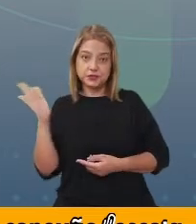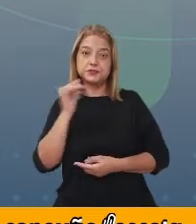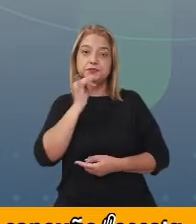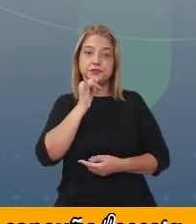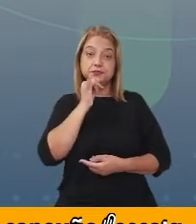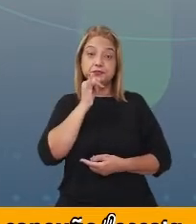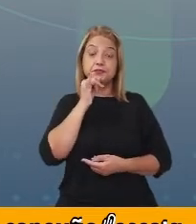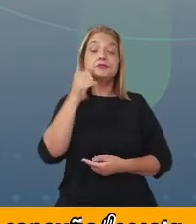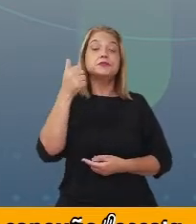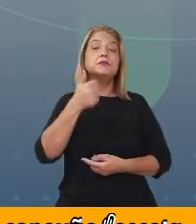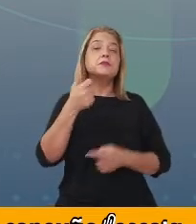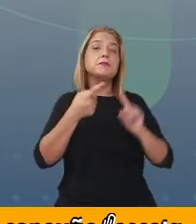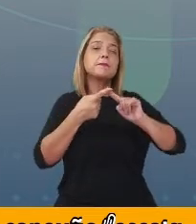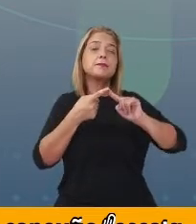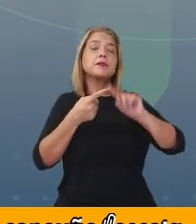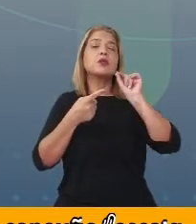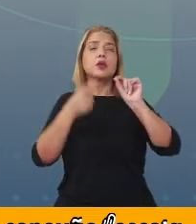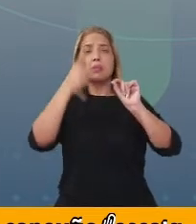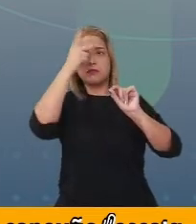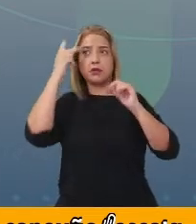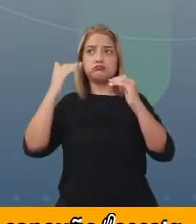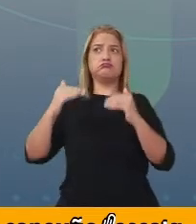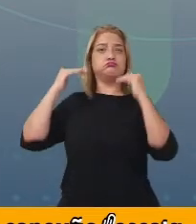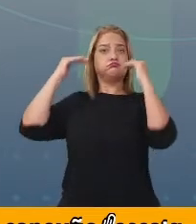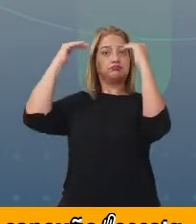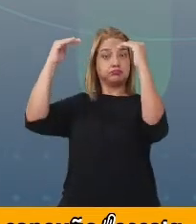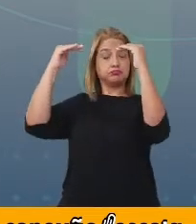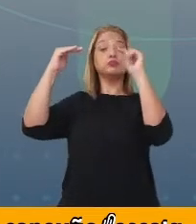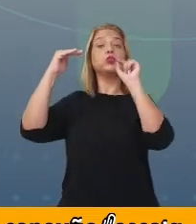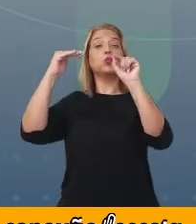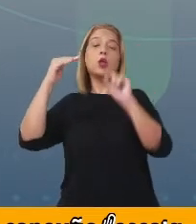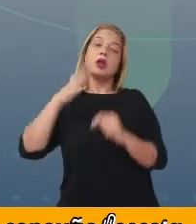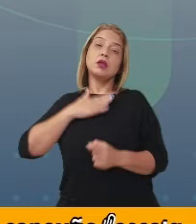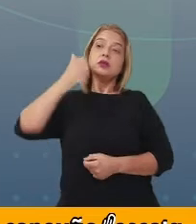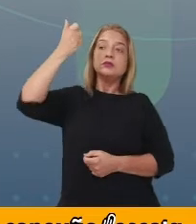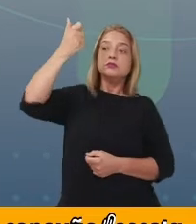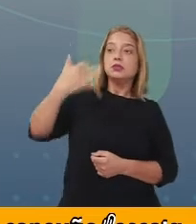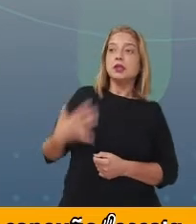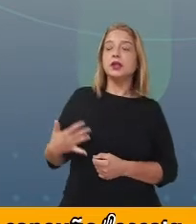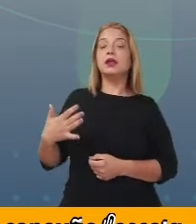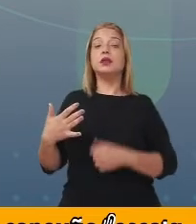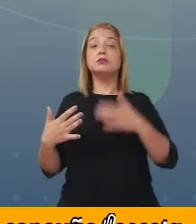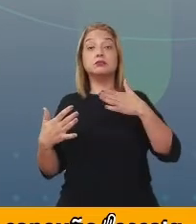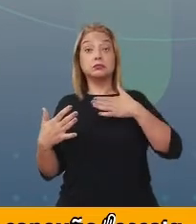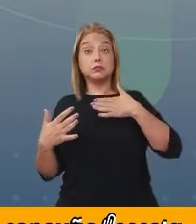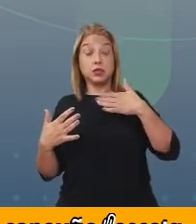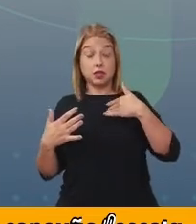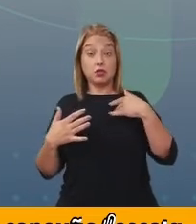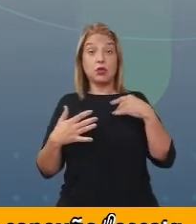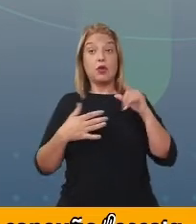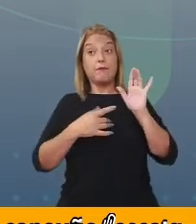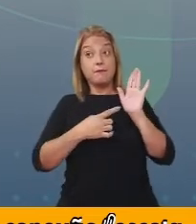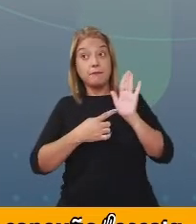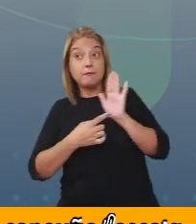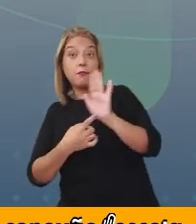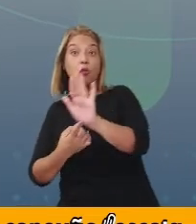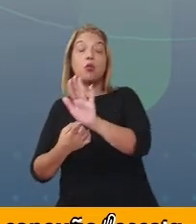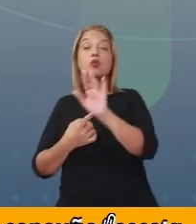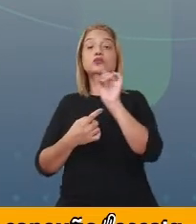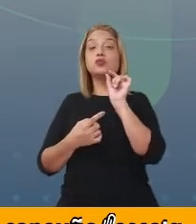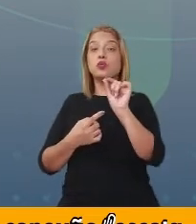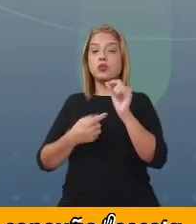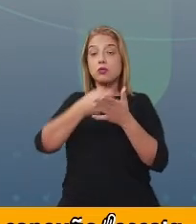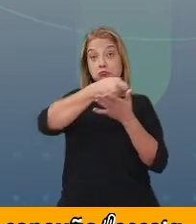primeiro é o argumento de autoridade, quero falar sobre ele. É quando eu trago uma citação de uma